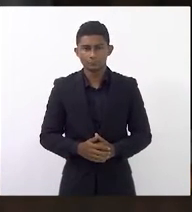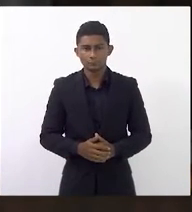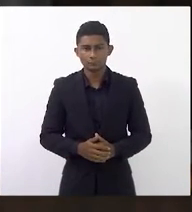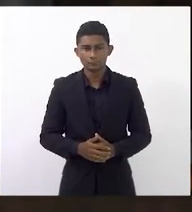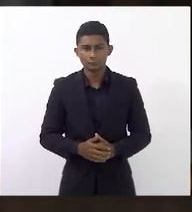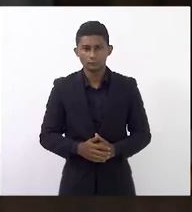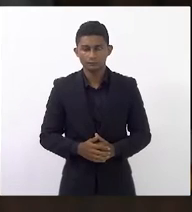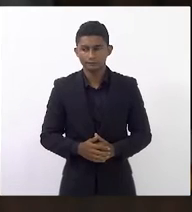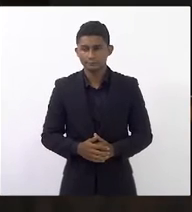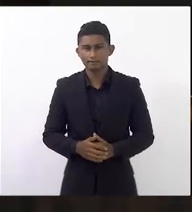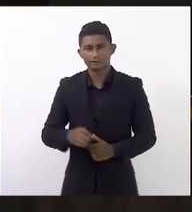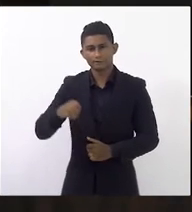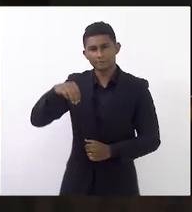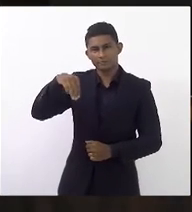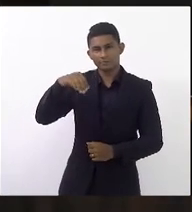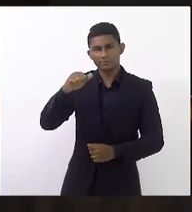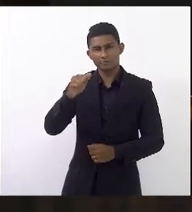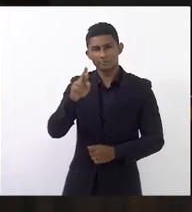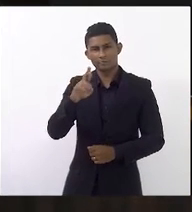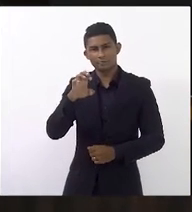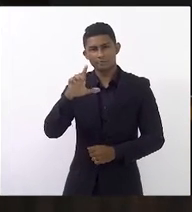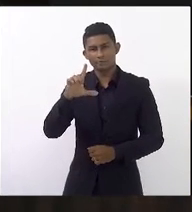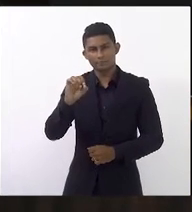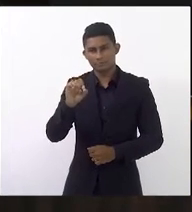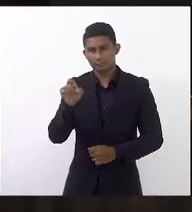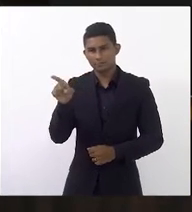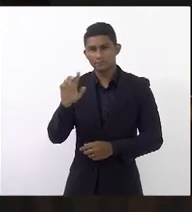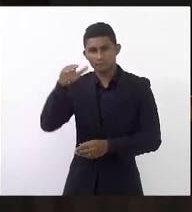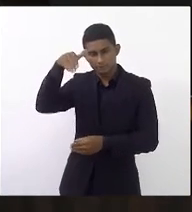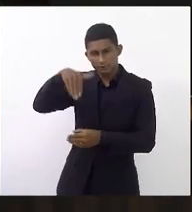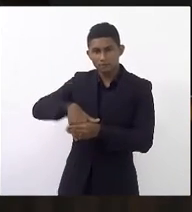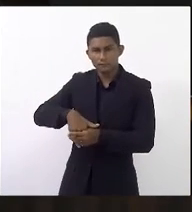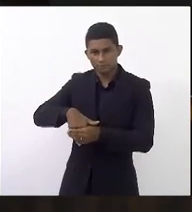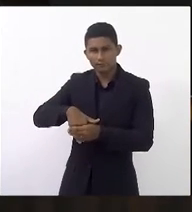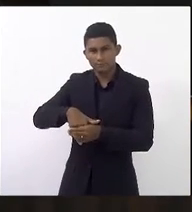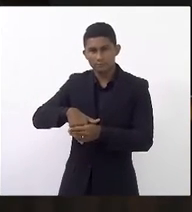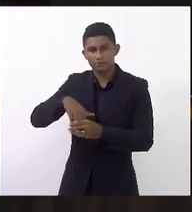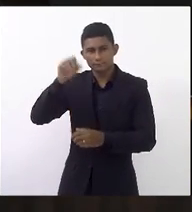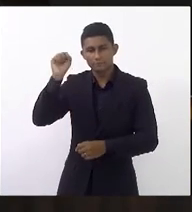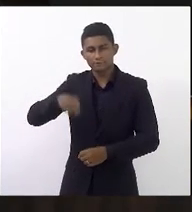Marcelo Cabeleireiro. Marcelo Cabeleireiro. Voto sim.